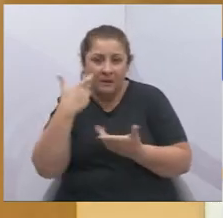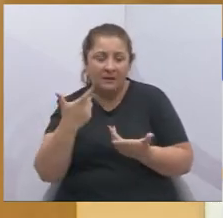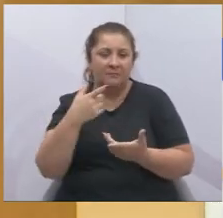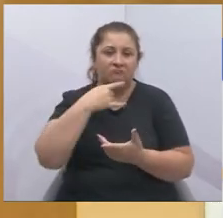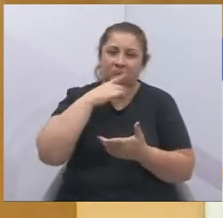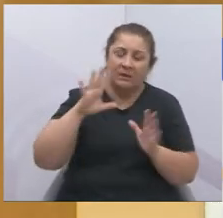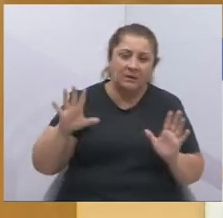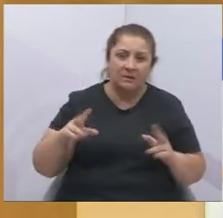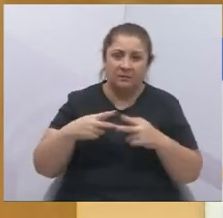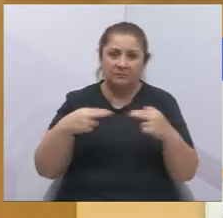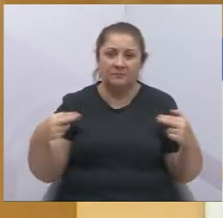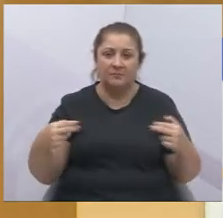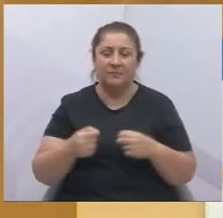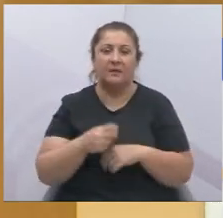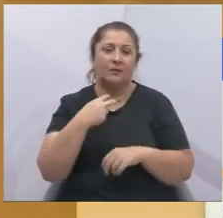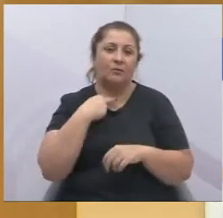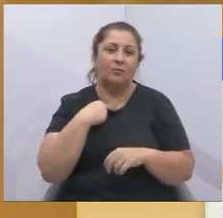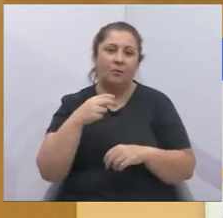medidas.